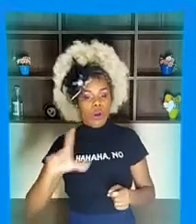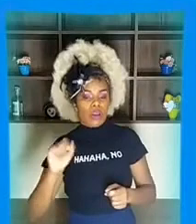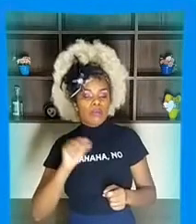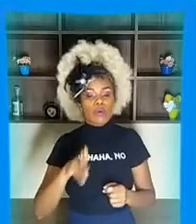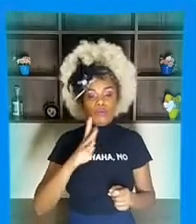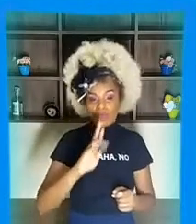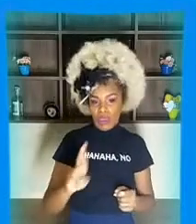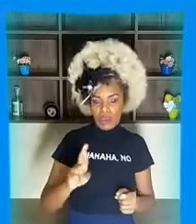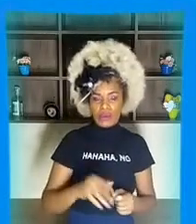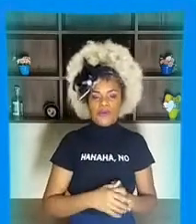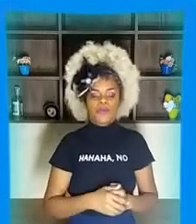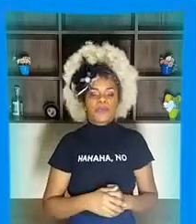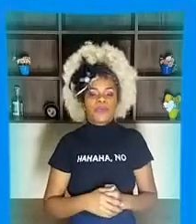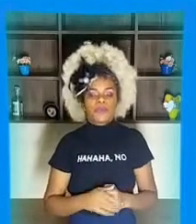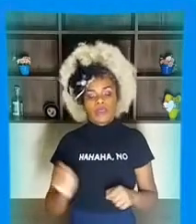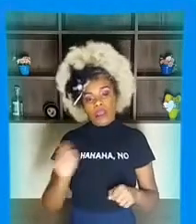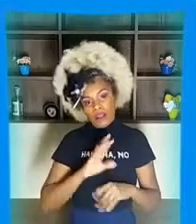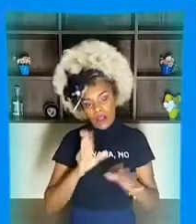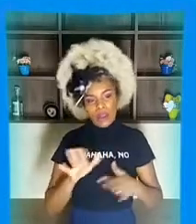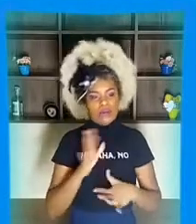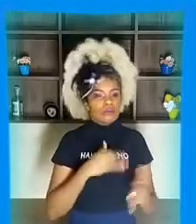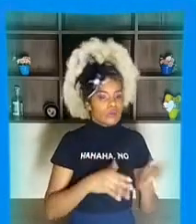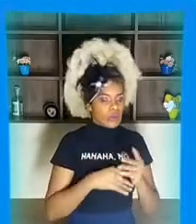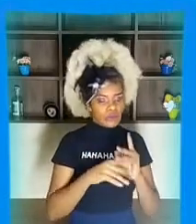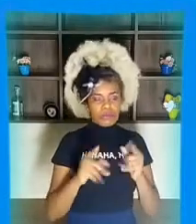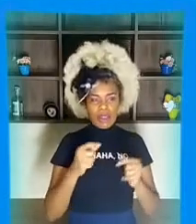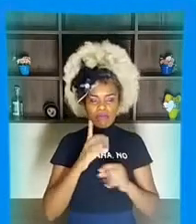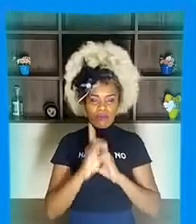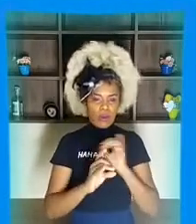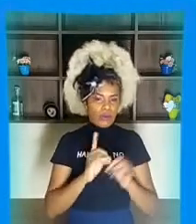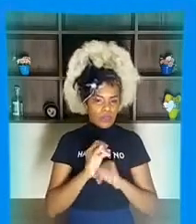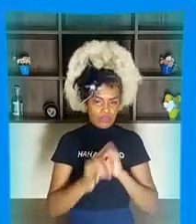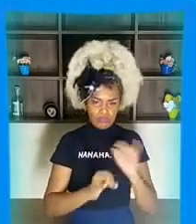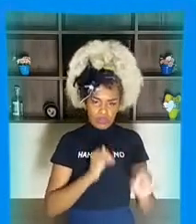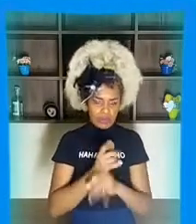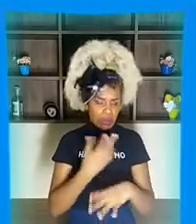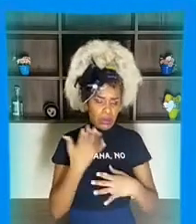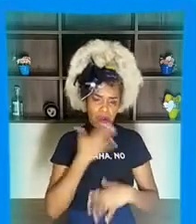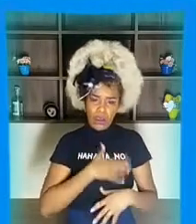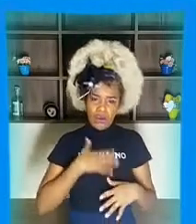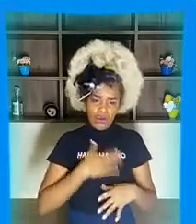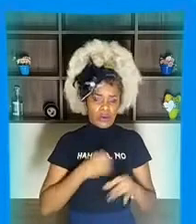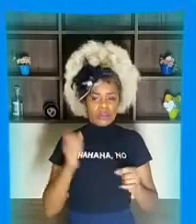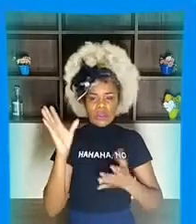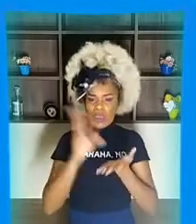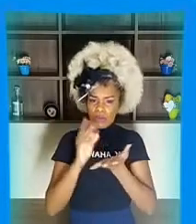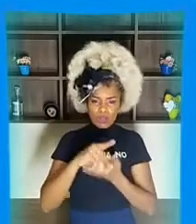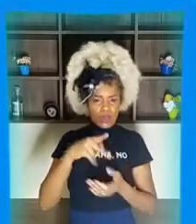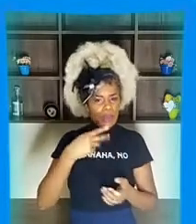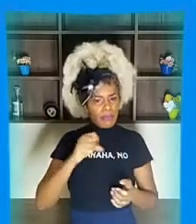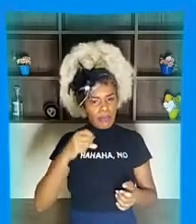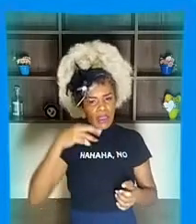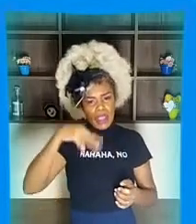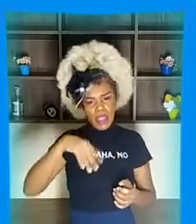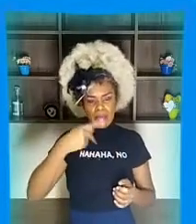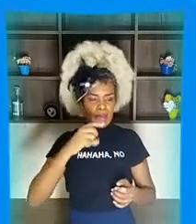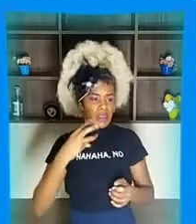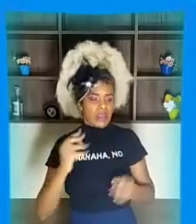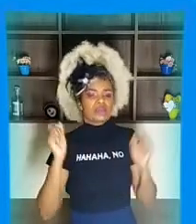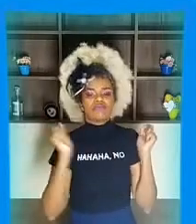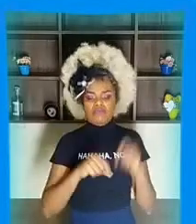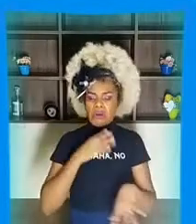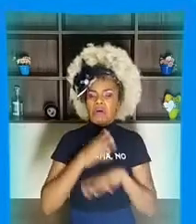www.viajanteduniverso.org.br. E... claro, está em todas as plataformas digitais, para quem gosta desse formato, quem quer baixar os MP3, entra lá e baixa. E